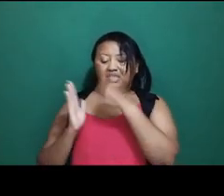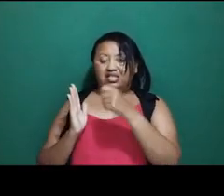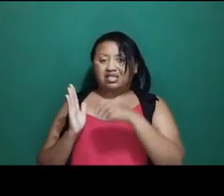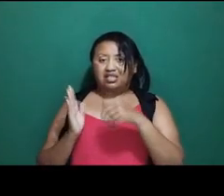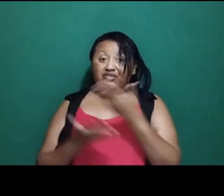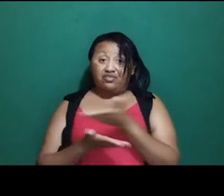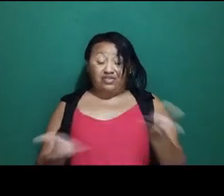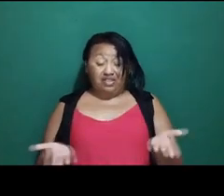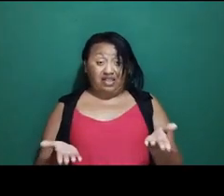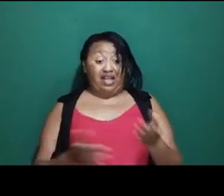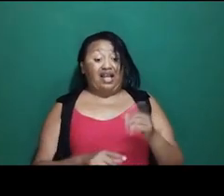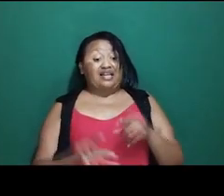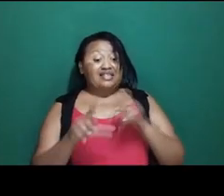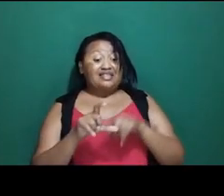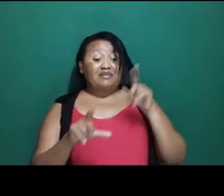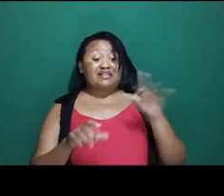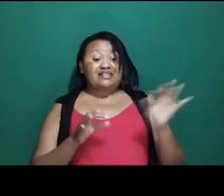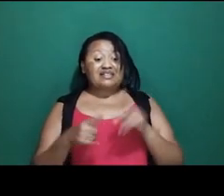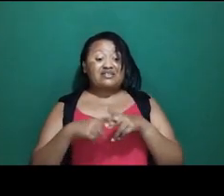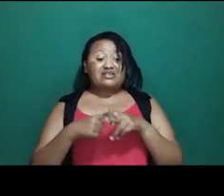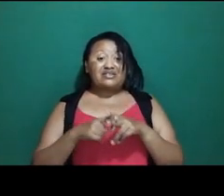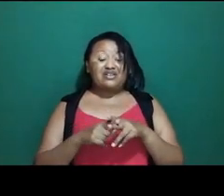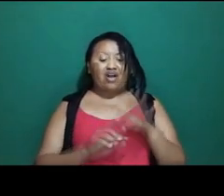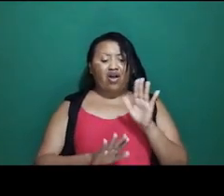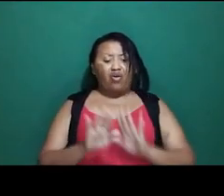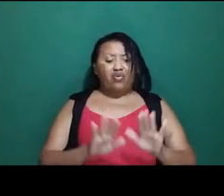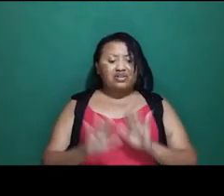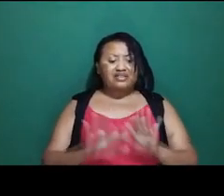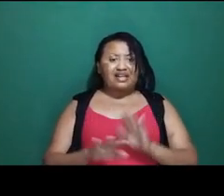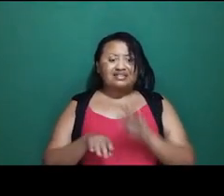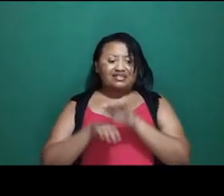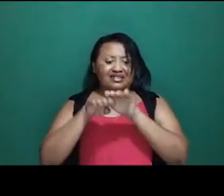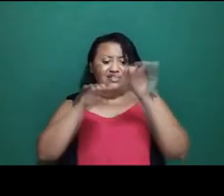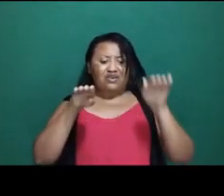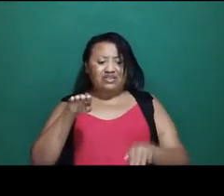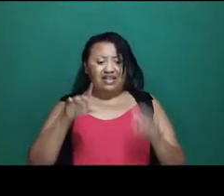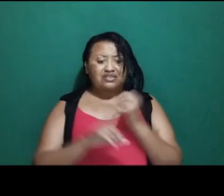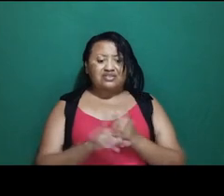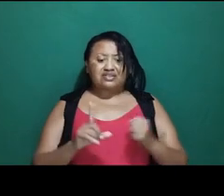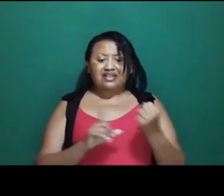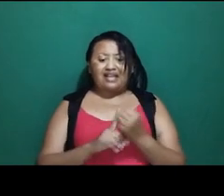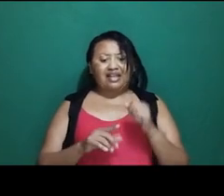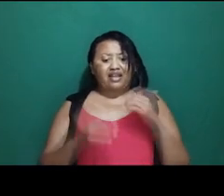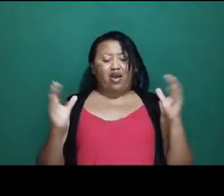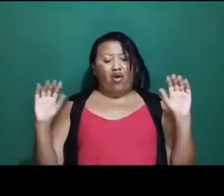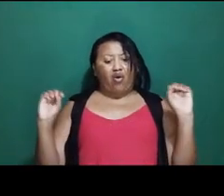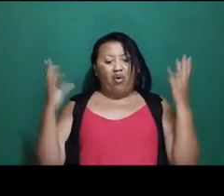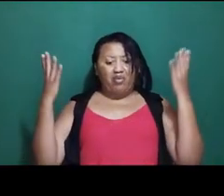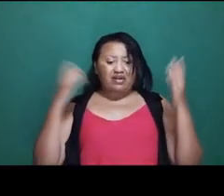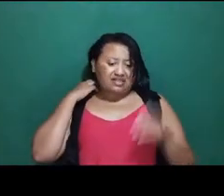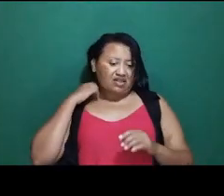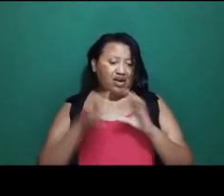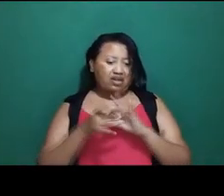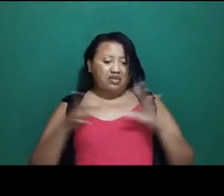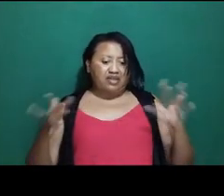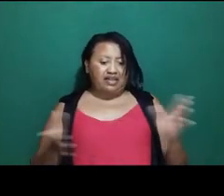certo Independência manutenção conservação desigualdade isso são palavras que não podem deixar de aparecer em todo o texto se não a gente